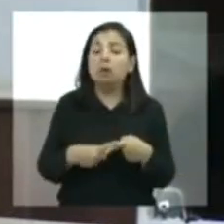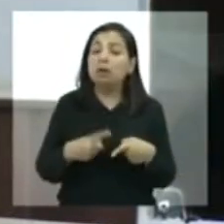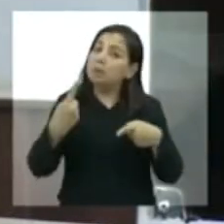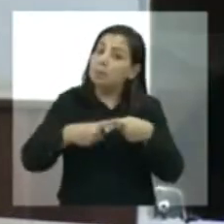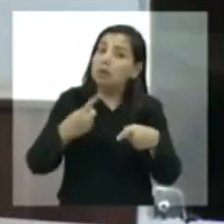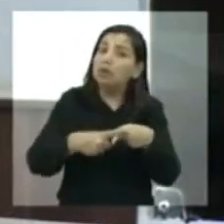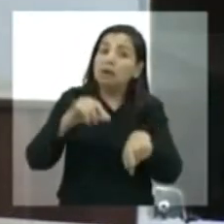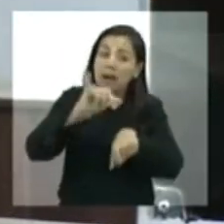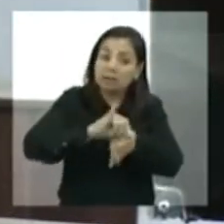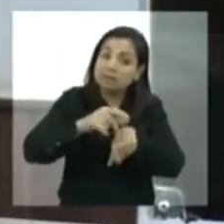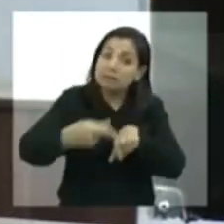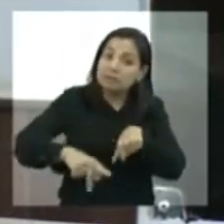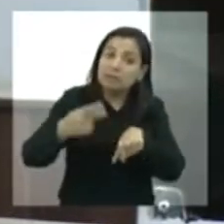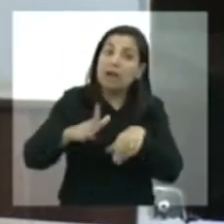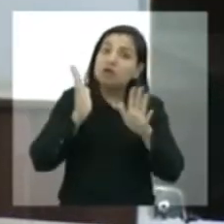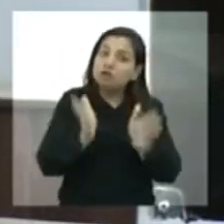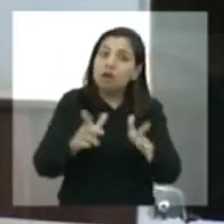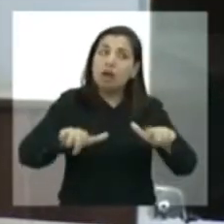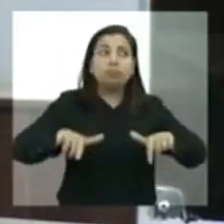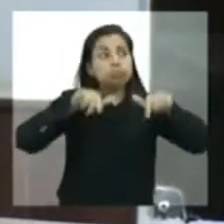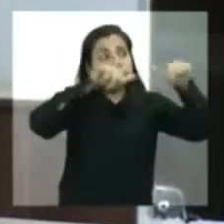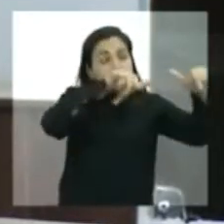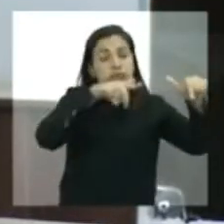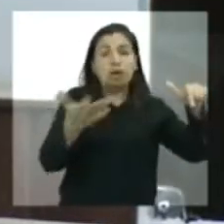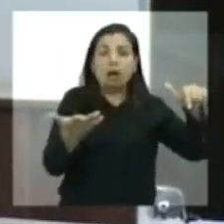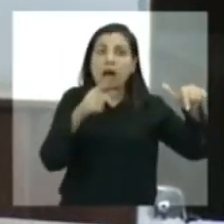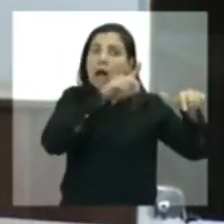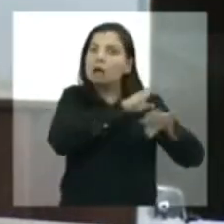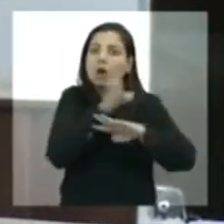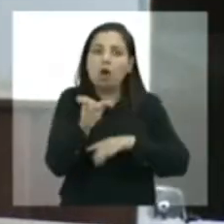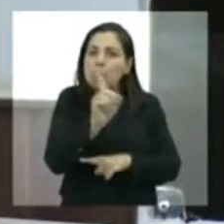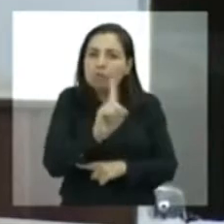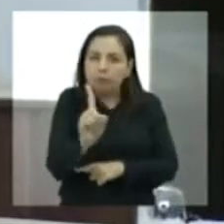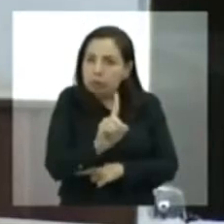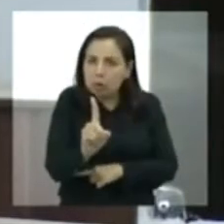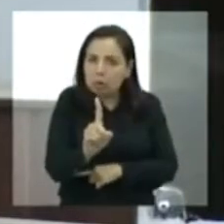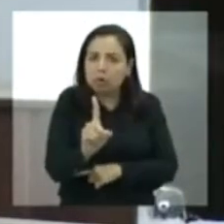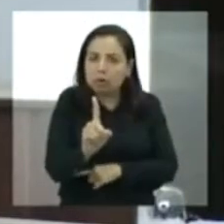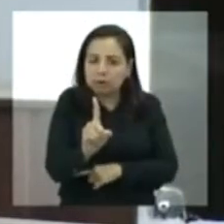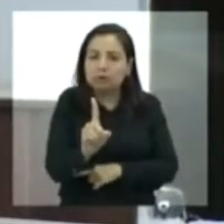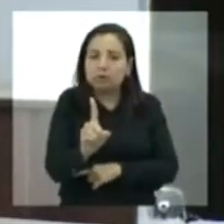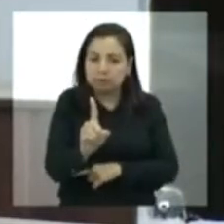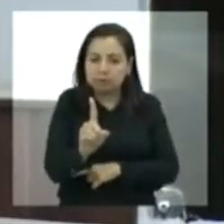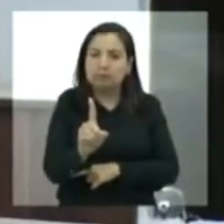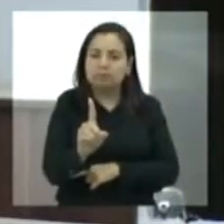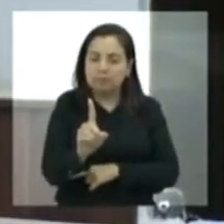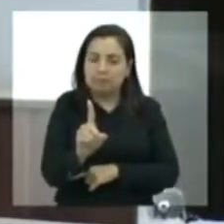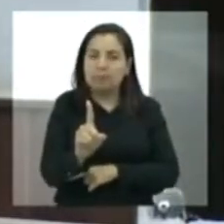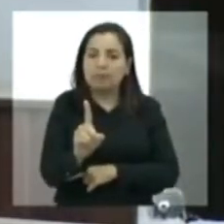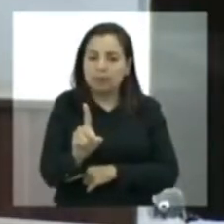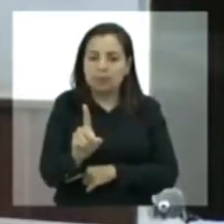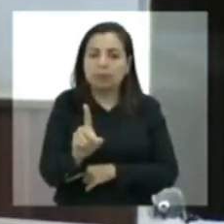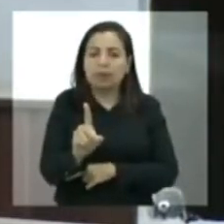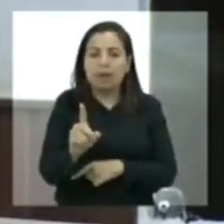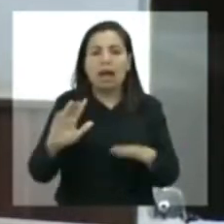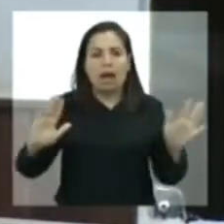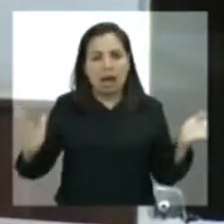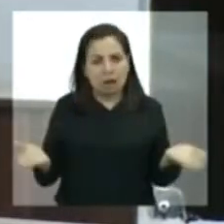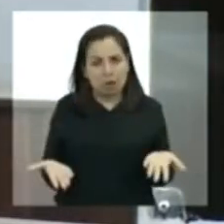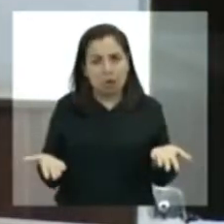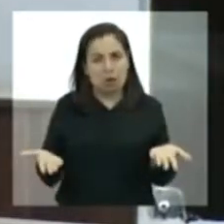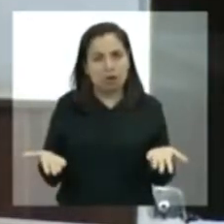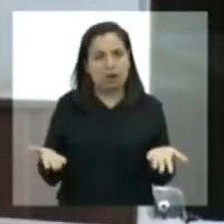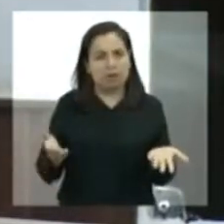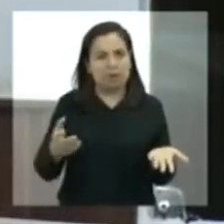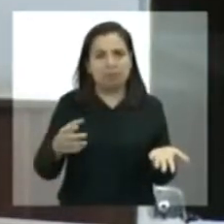cidade ofereceu o título, ela já não pode vir, já não foi de bom grado isso acontecer. Agora, o evento,